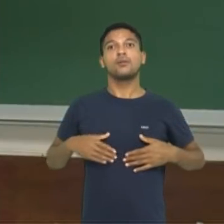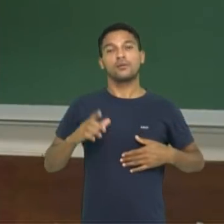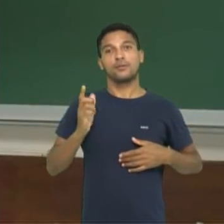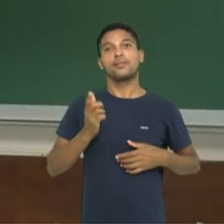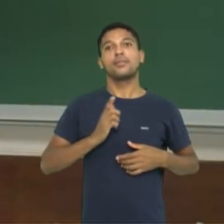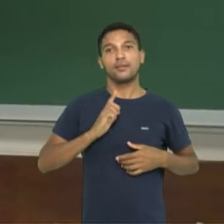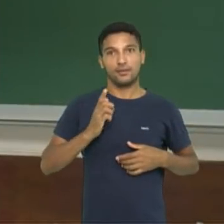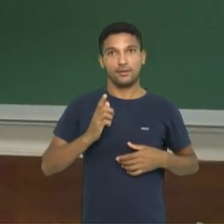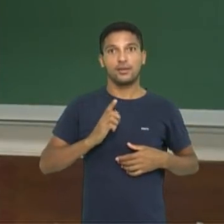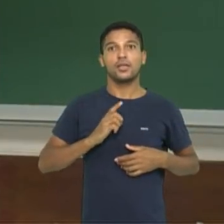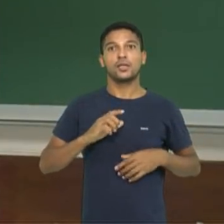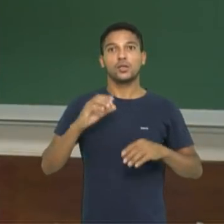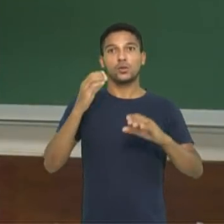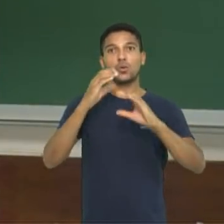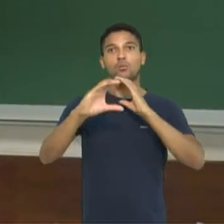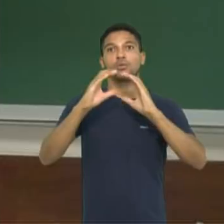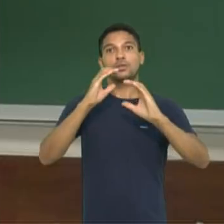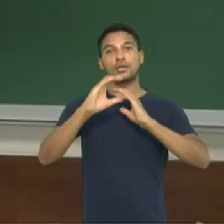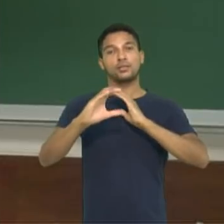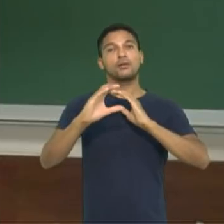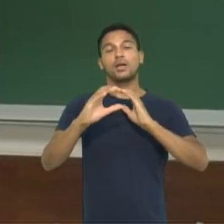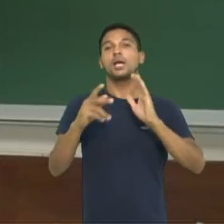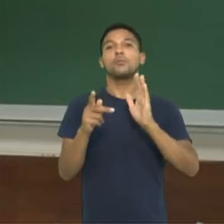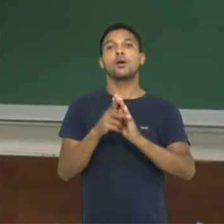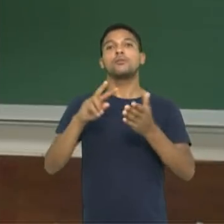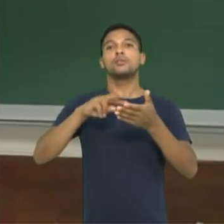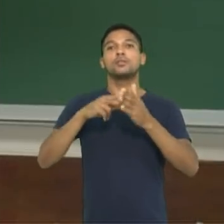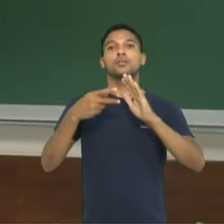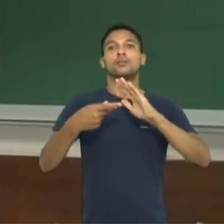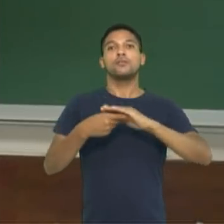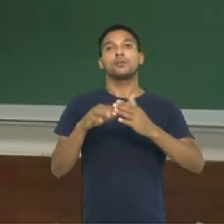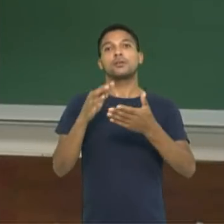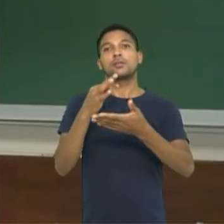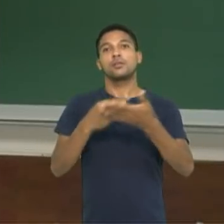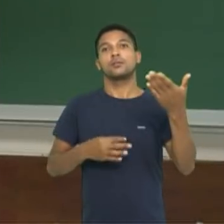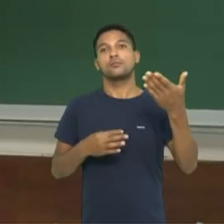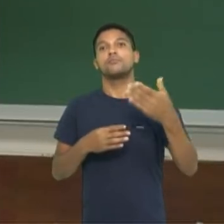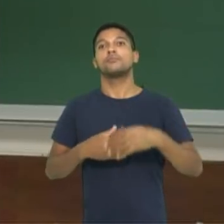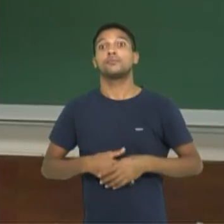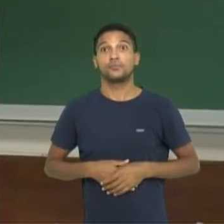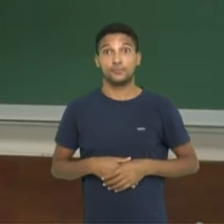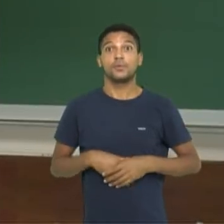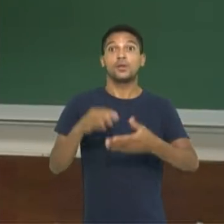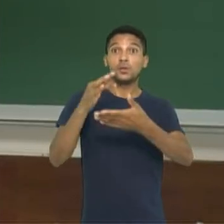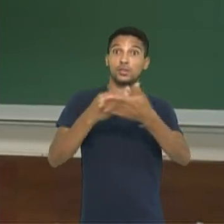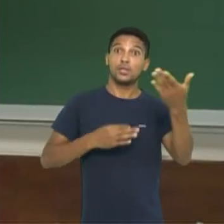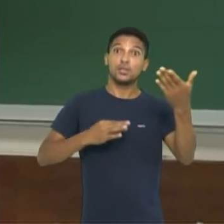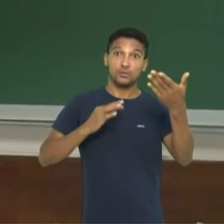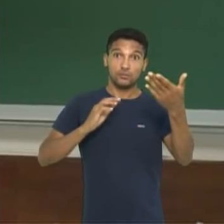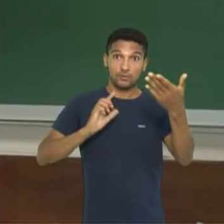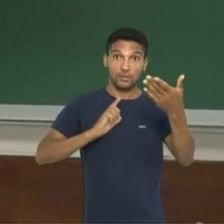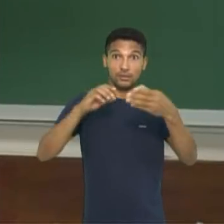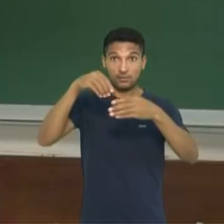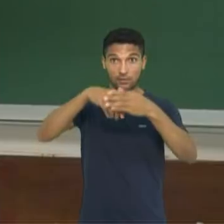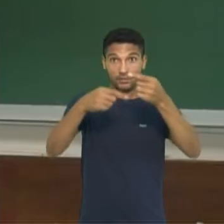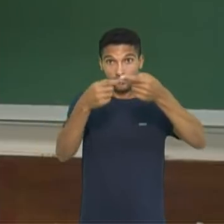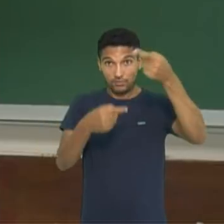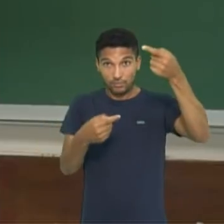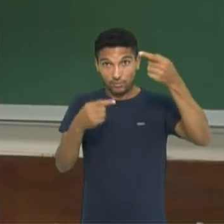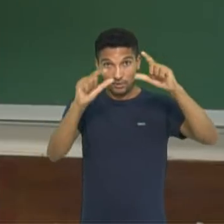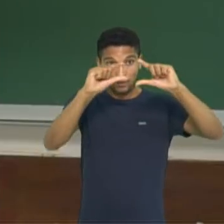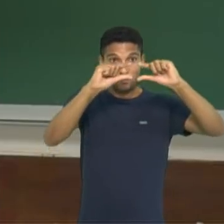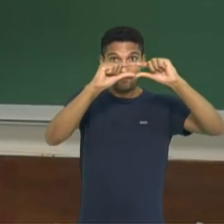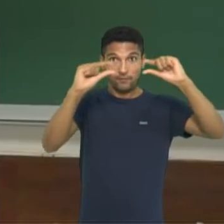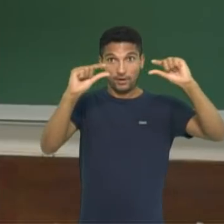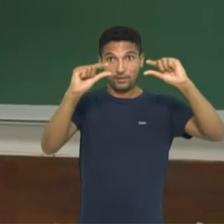textos, são transformáveis em textos. E esses textos são compostos de frases, orações e